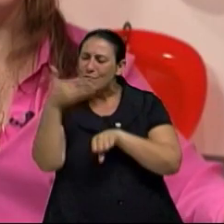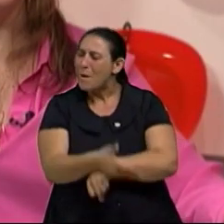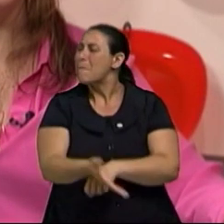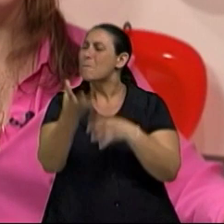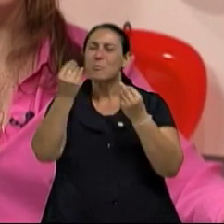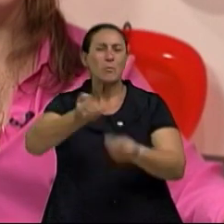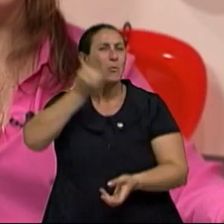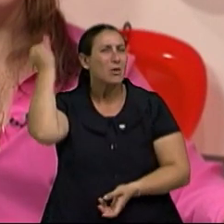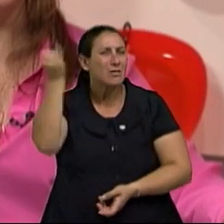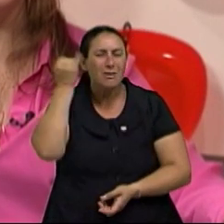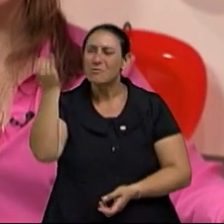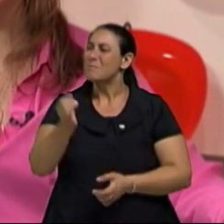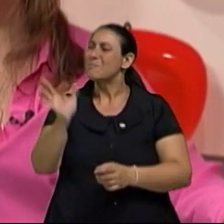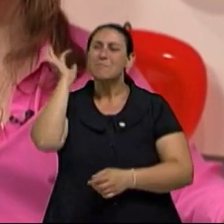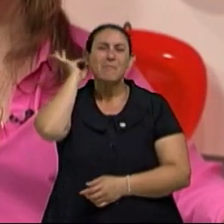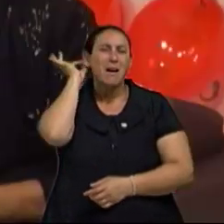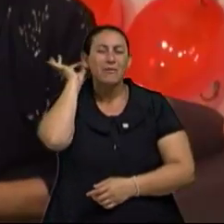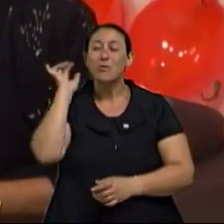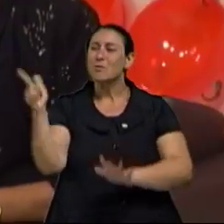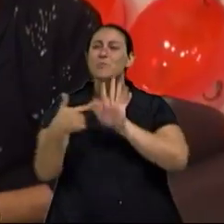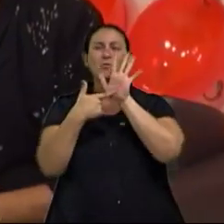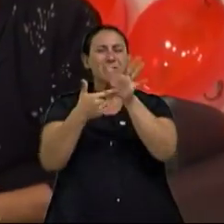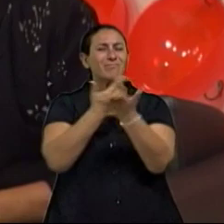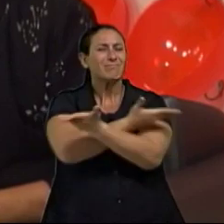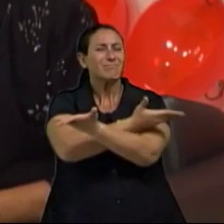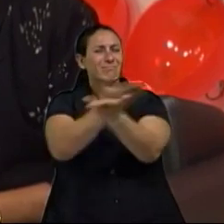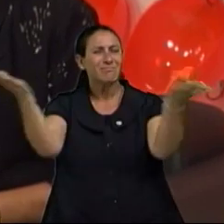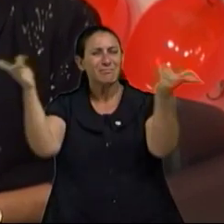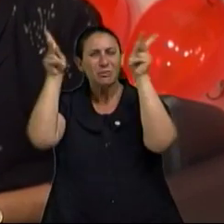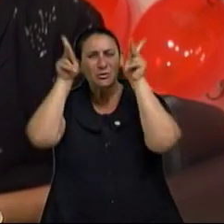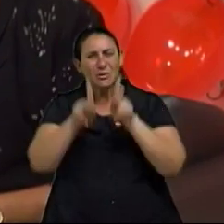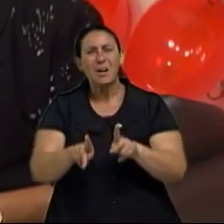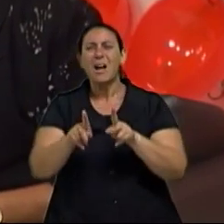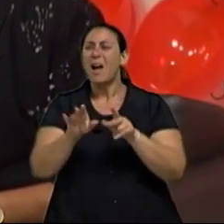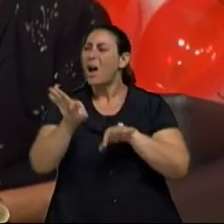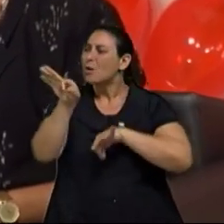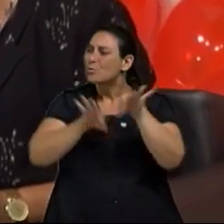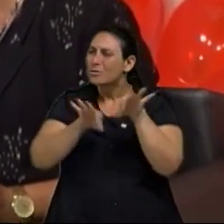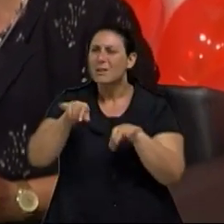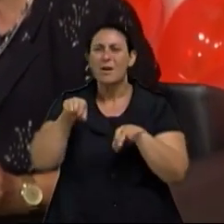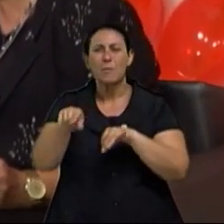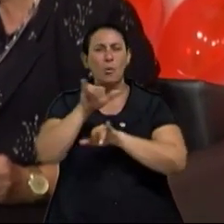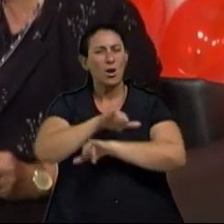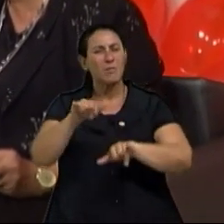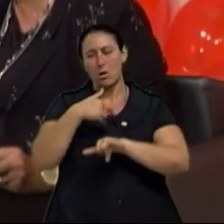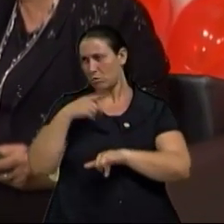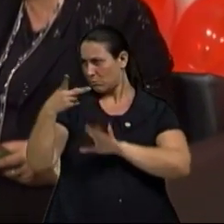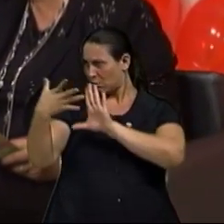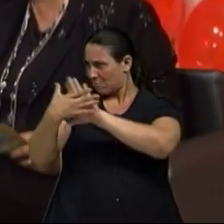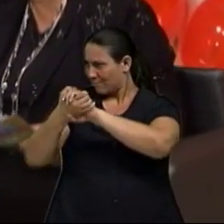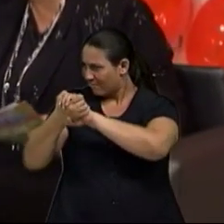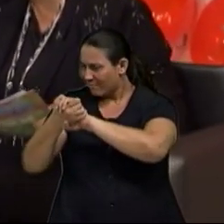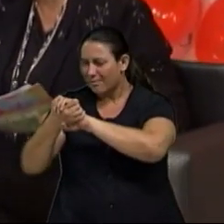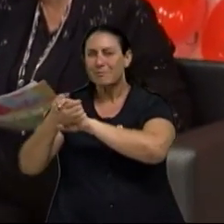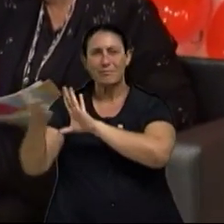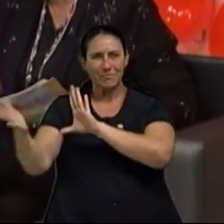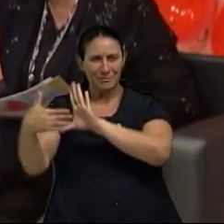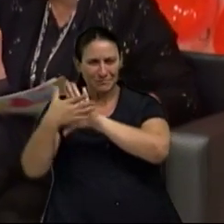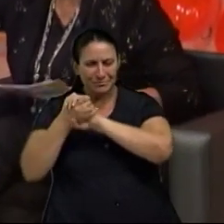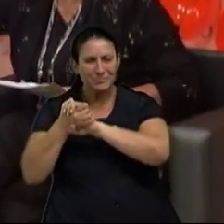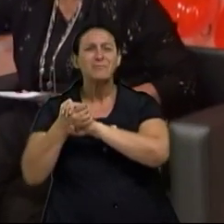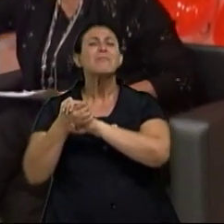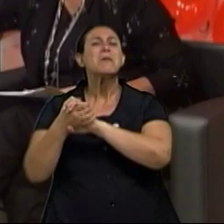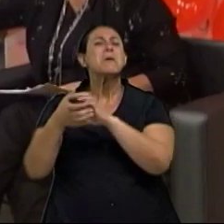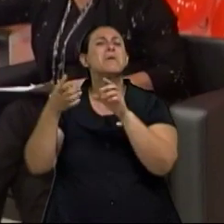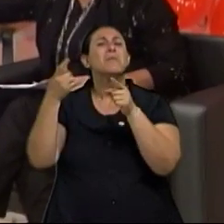foi maravilhoso. Agradecemos o pessoal todo que nos auxiliou a fazer esse programa. E eu termino sempre de mãos dadas. Me dá tua mão esquerda,